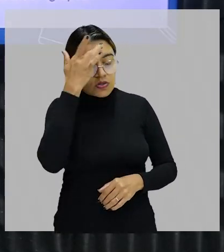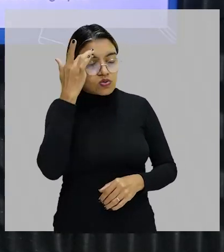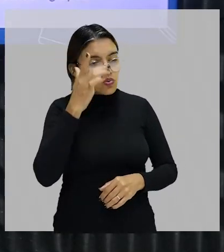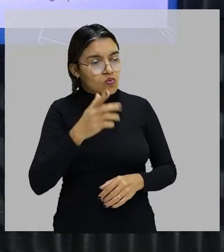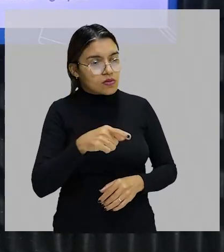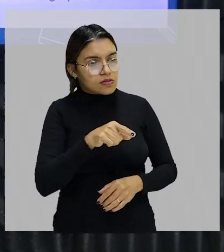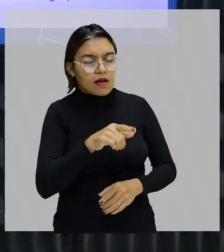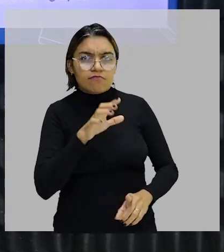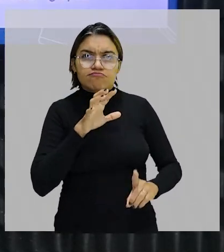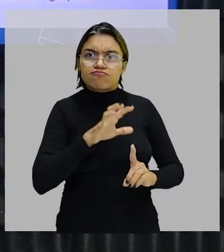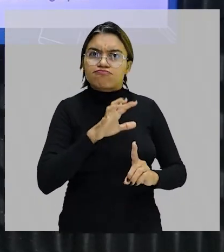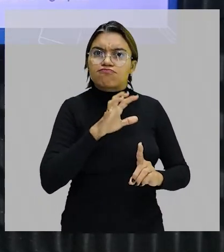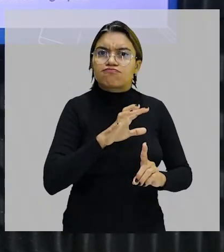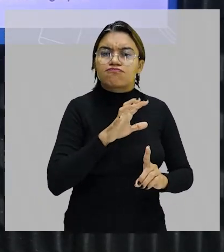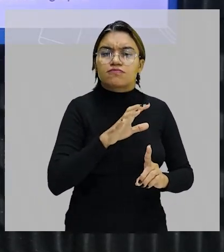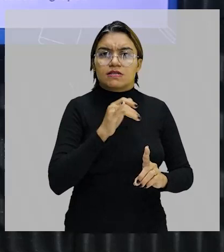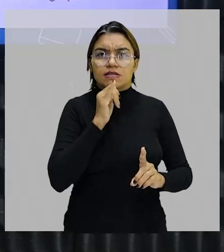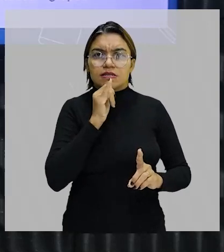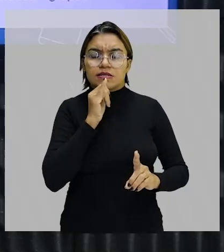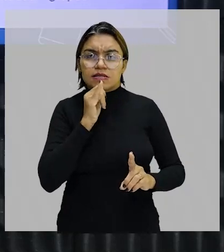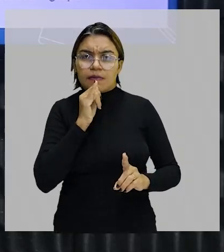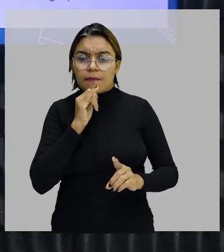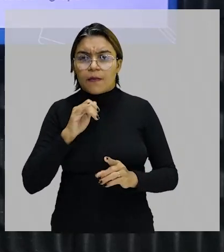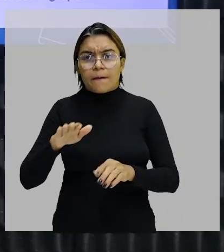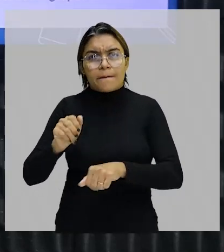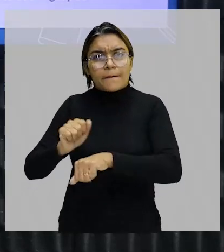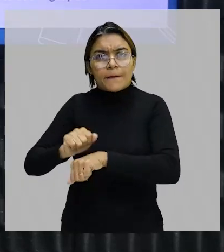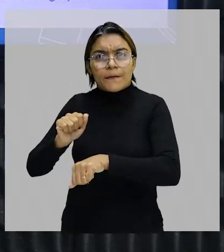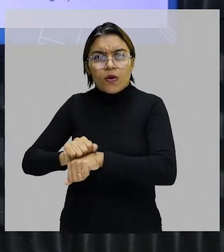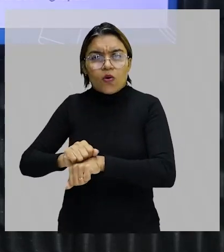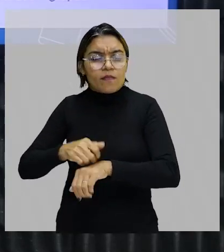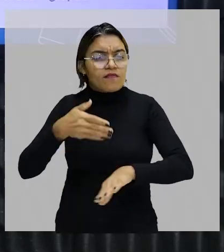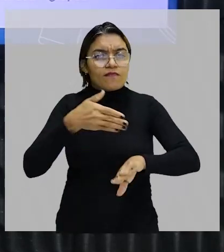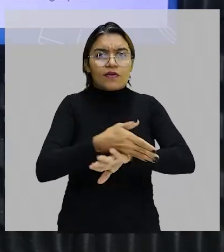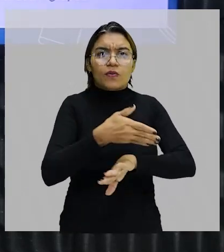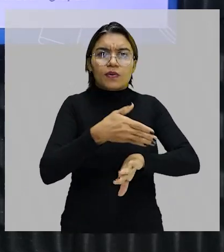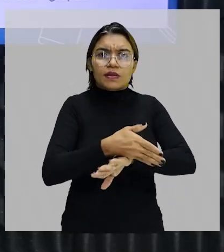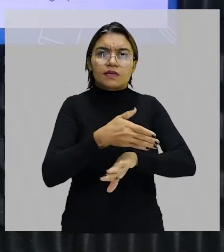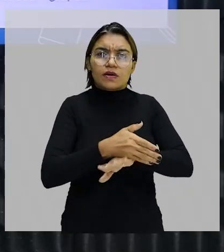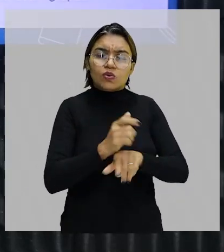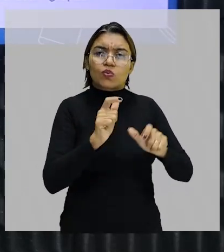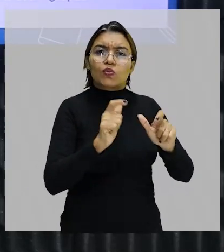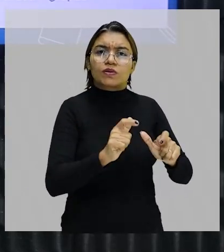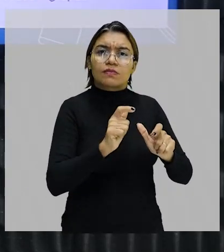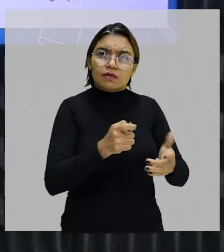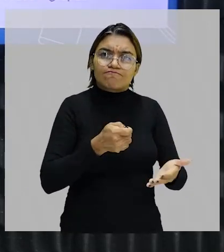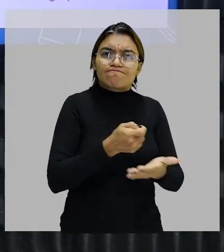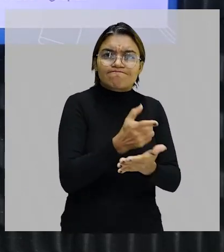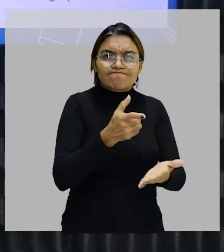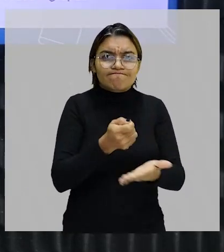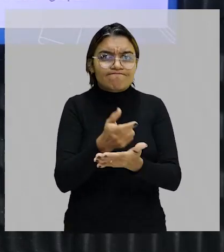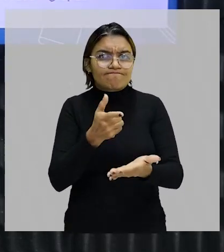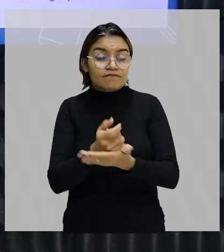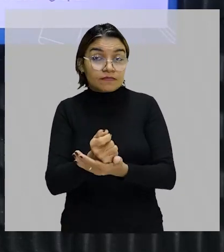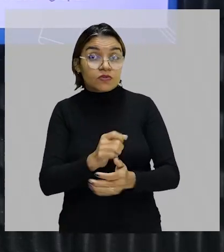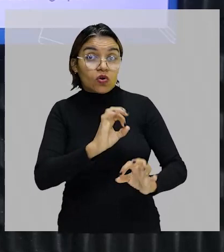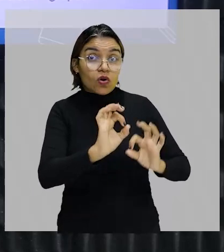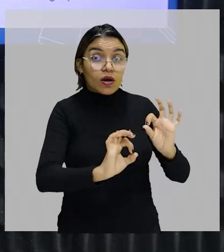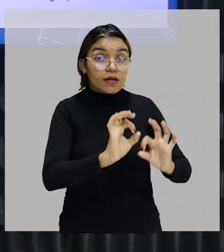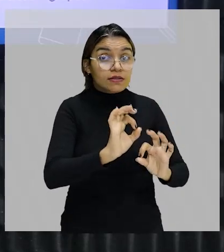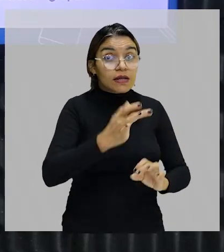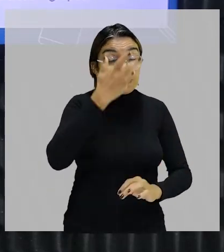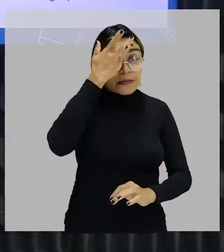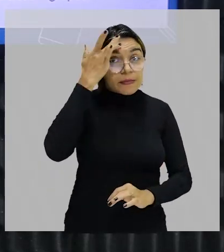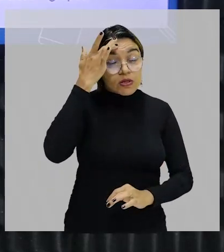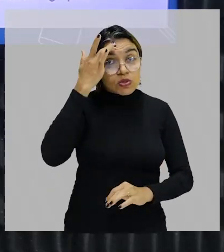jovens, principalmente pobres, frequentando um espaço, né, de consumo, que teoricamente é um espaço ali organizado para pessoas